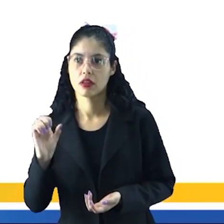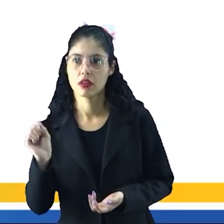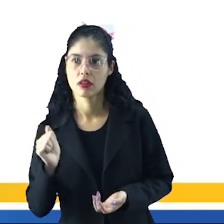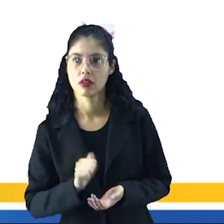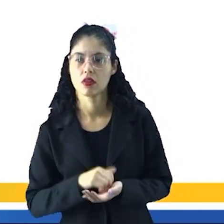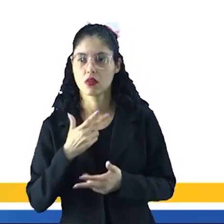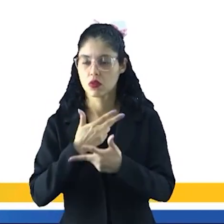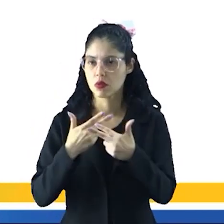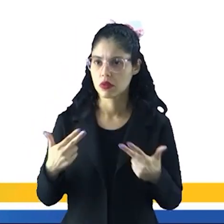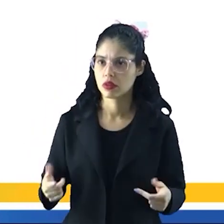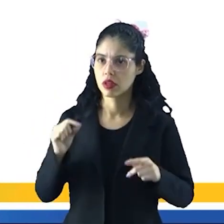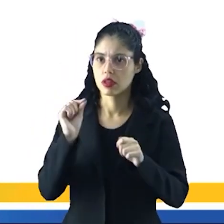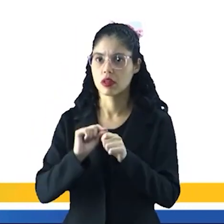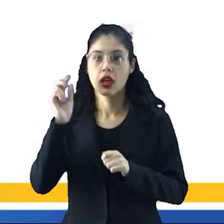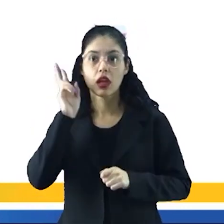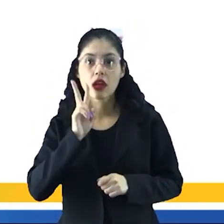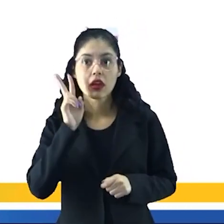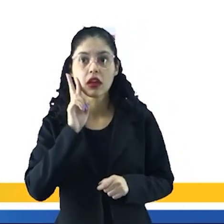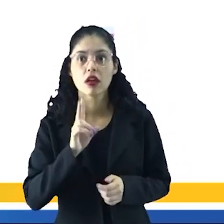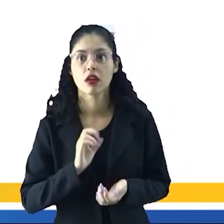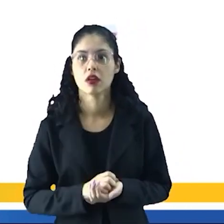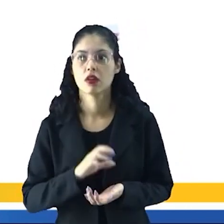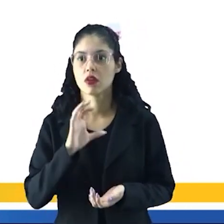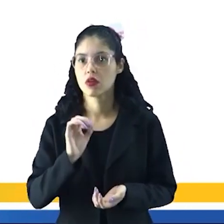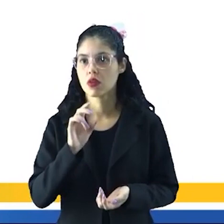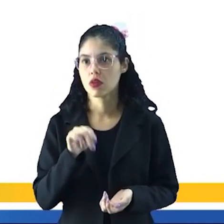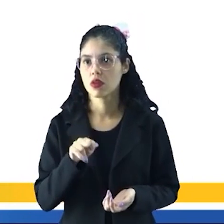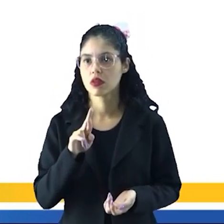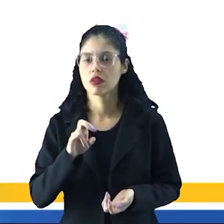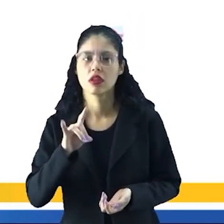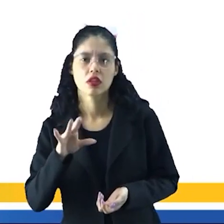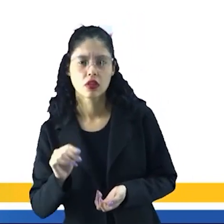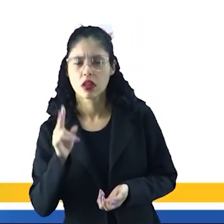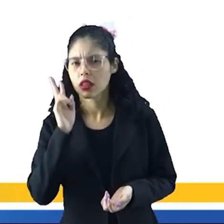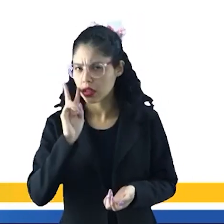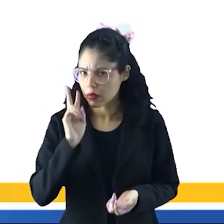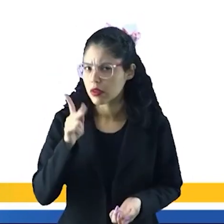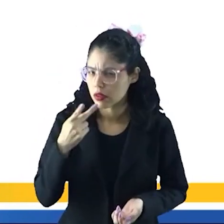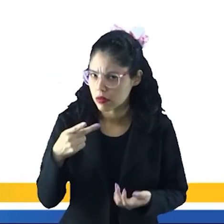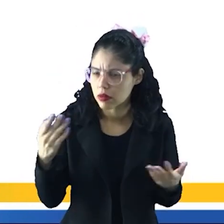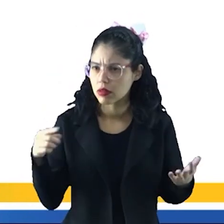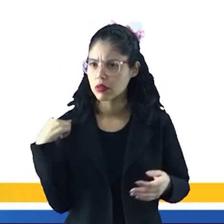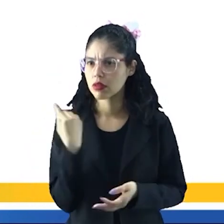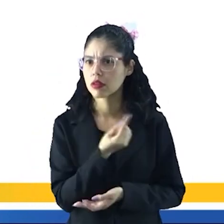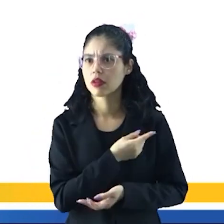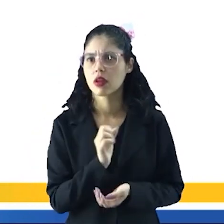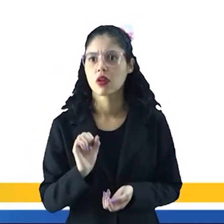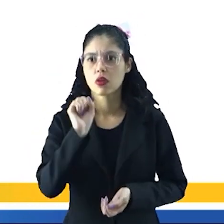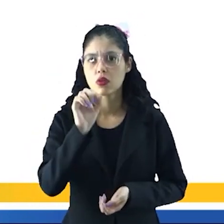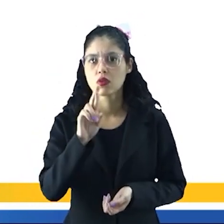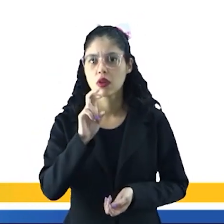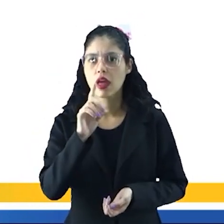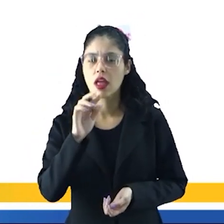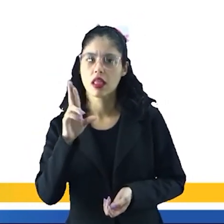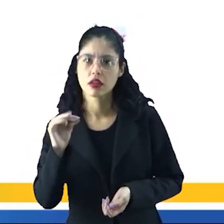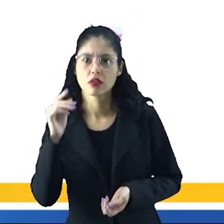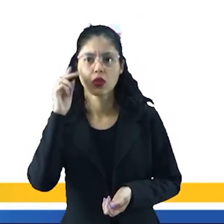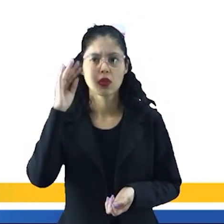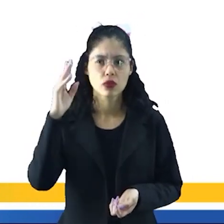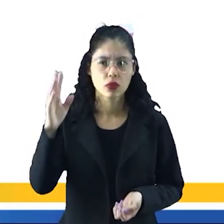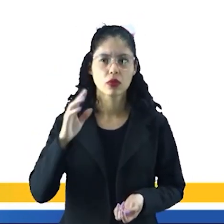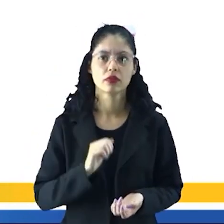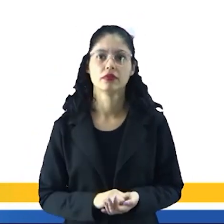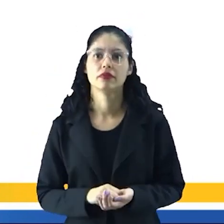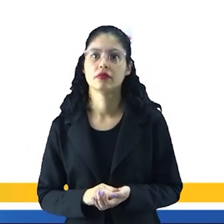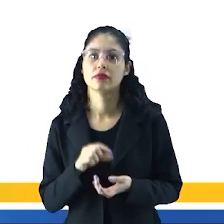trabalhar objetos que lembram o onírico. Lembram-se que nós falamos do onírico, que é o surrealismo, que é o mundo dos